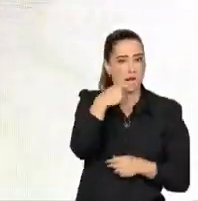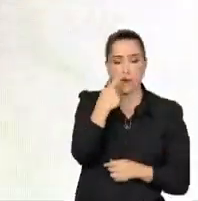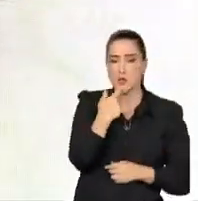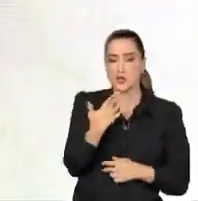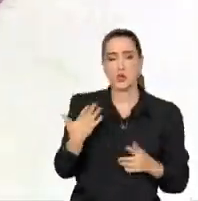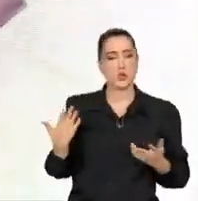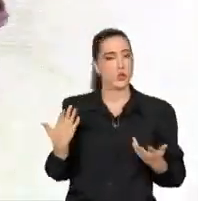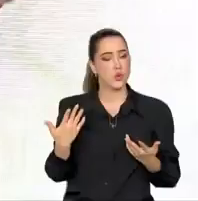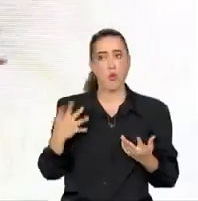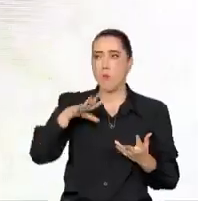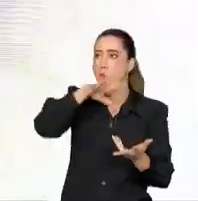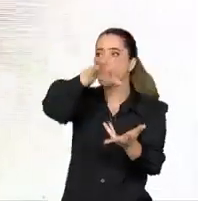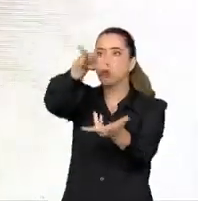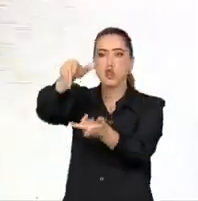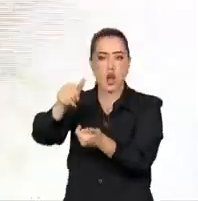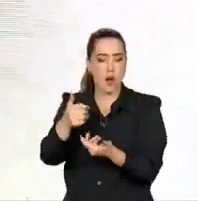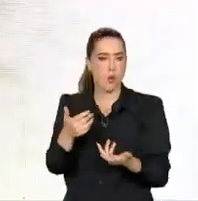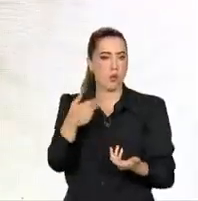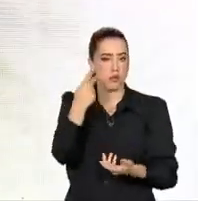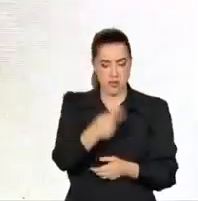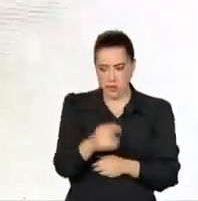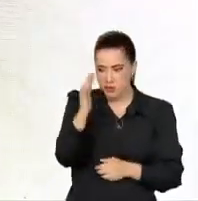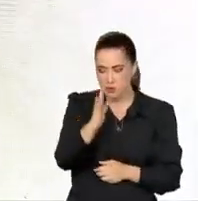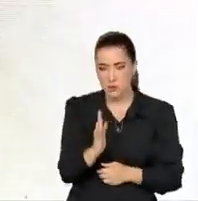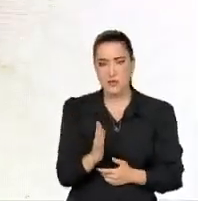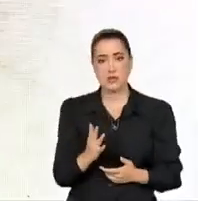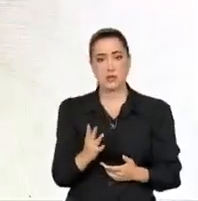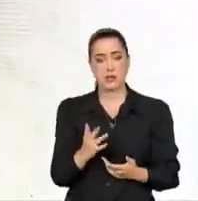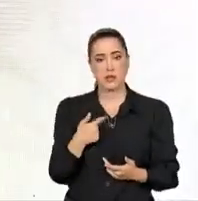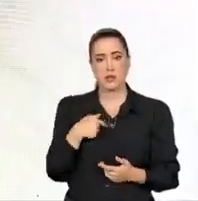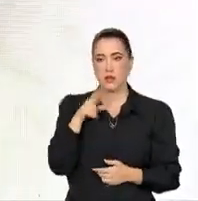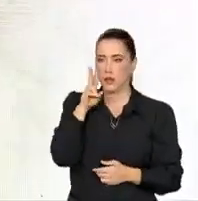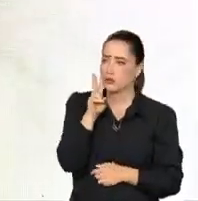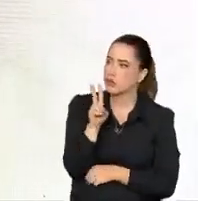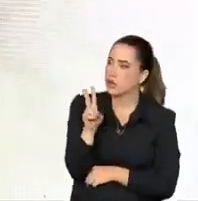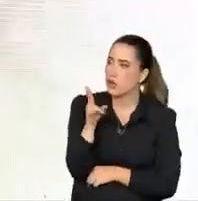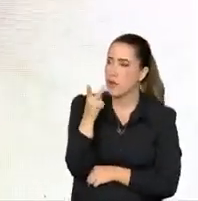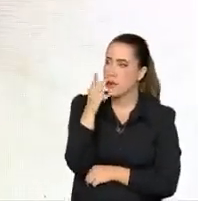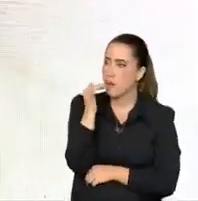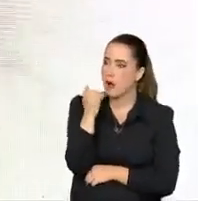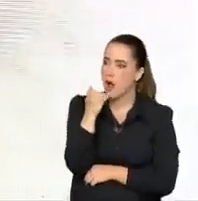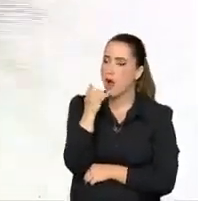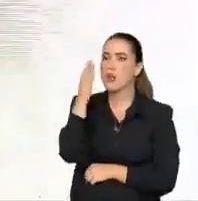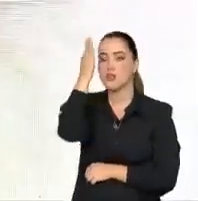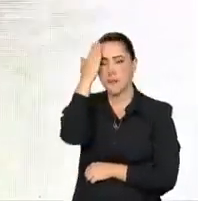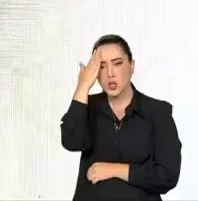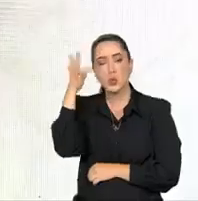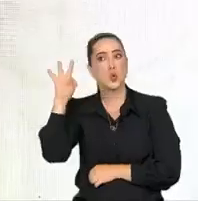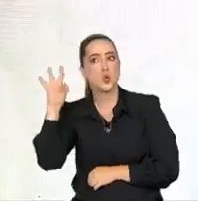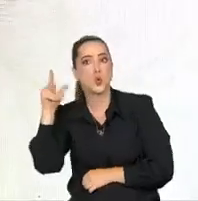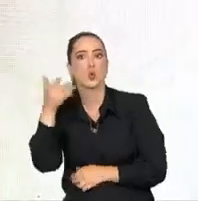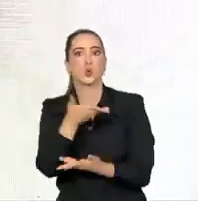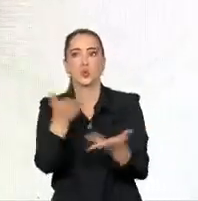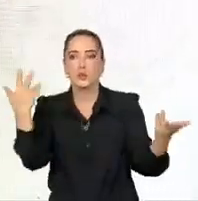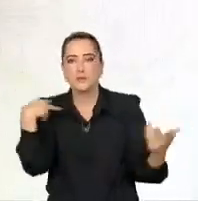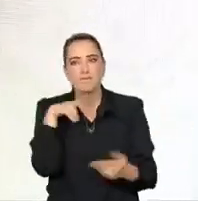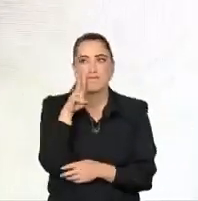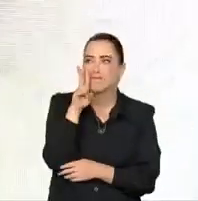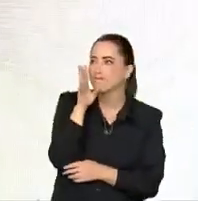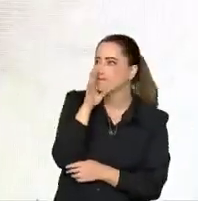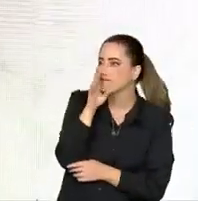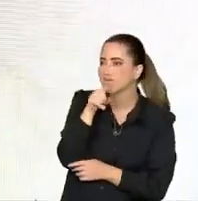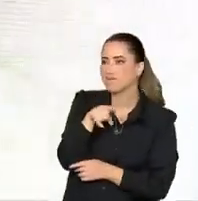política internacional e nacional. E eu cresci com esse exemplo. Então, o que eu quero dizer aqui hoje, deixar